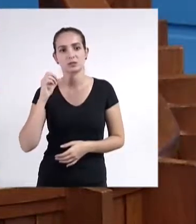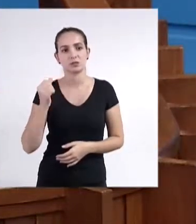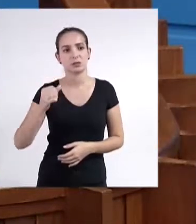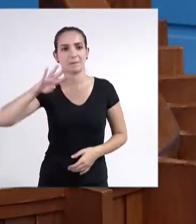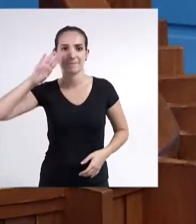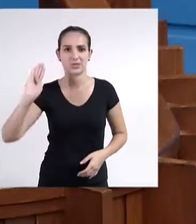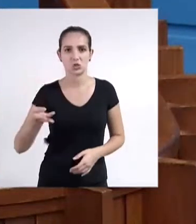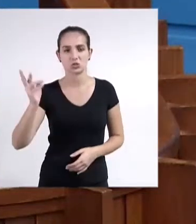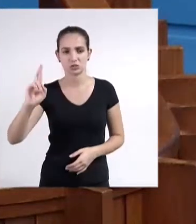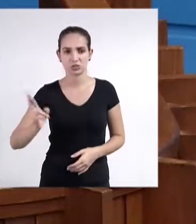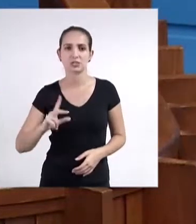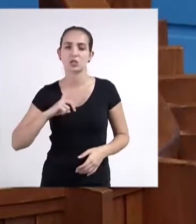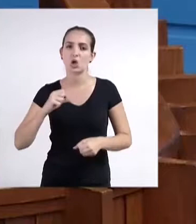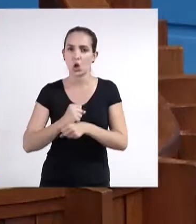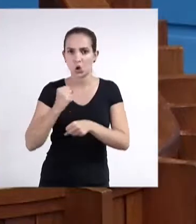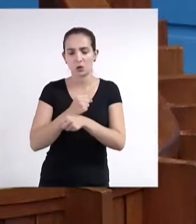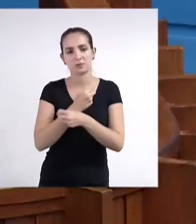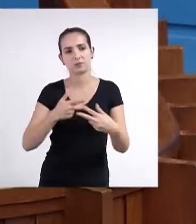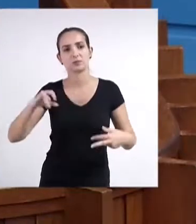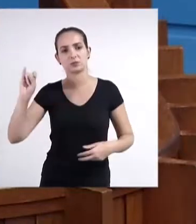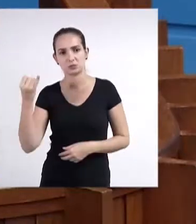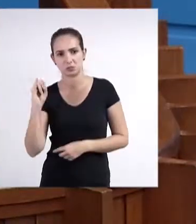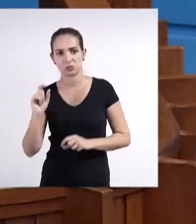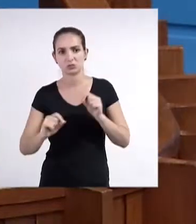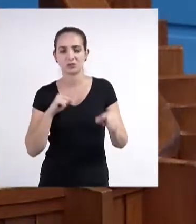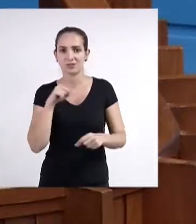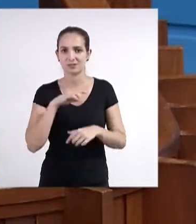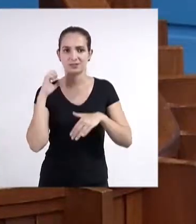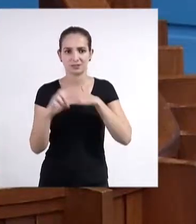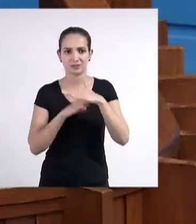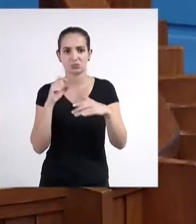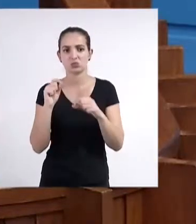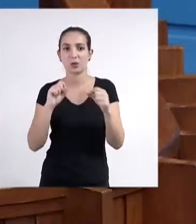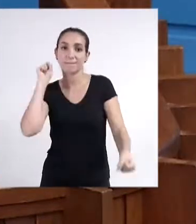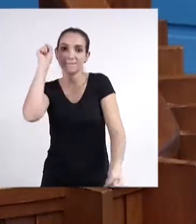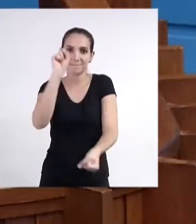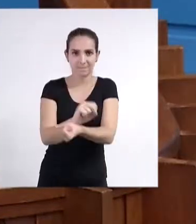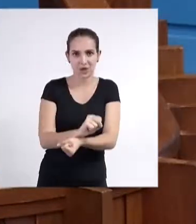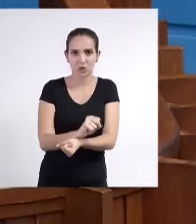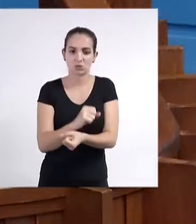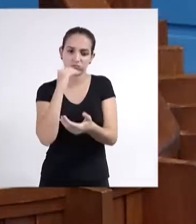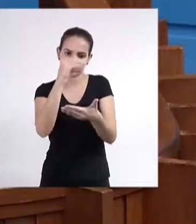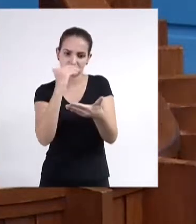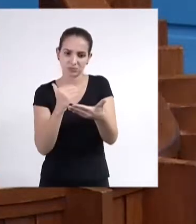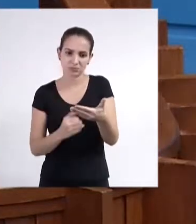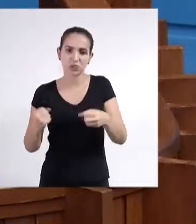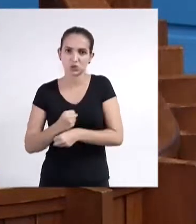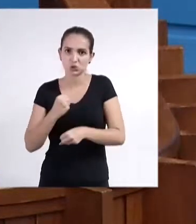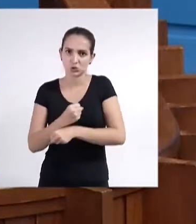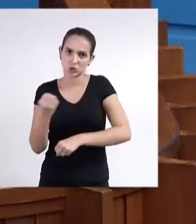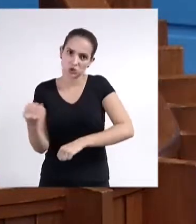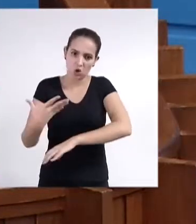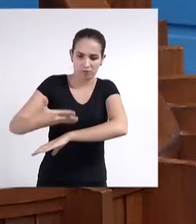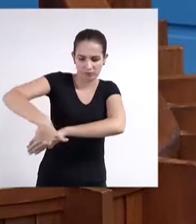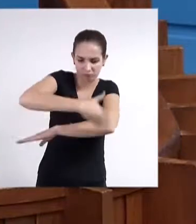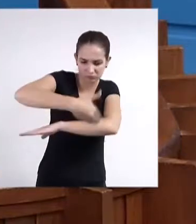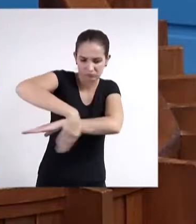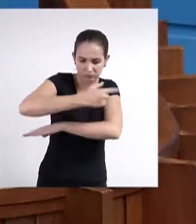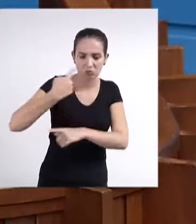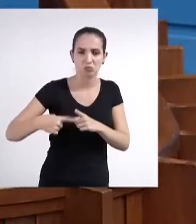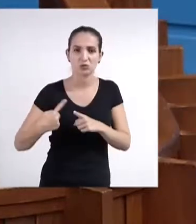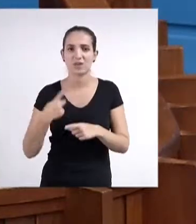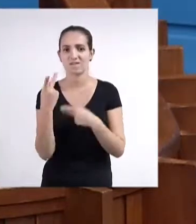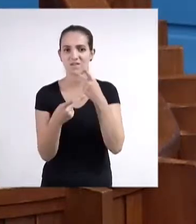serviços, equipamentos e impostos, a concessionária decidiu interromper o cronograma de duplicação sob a alegação de que o